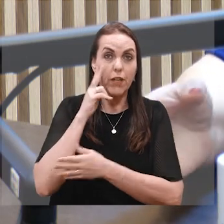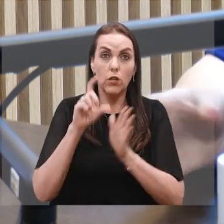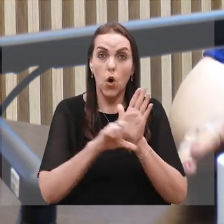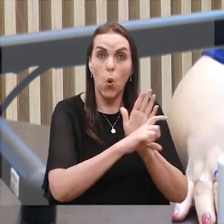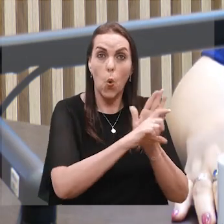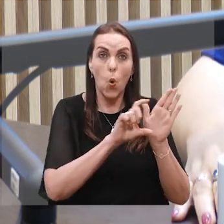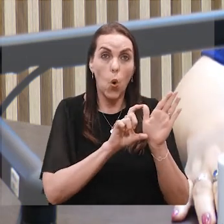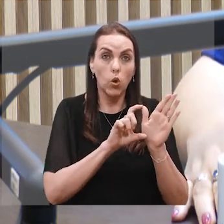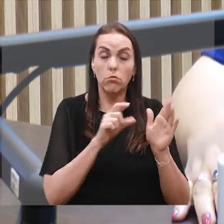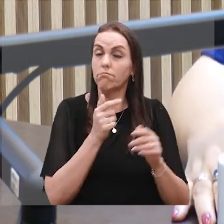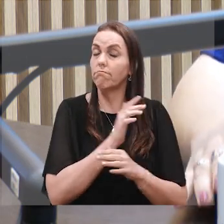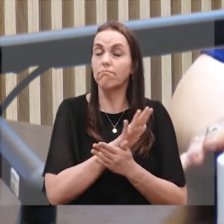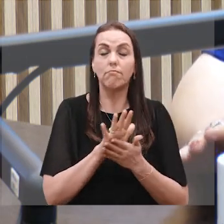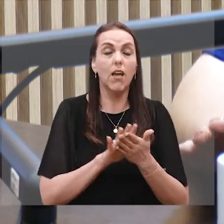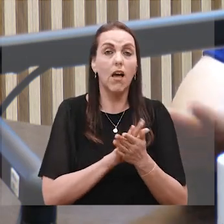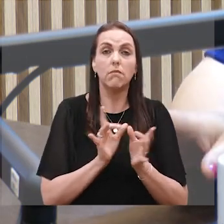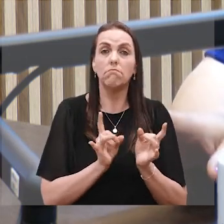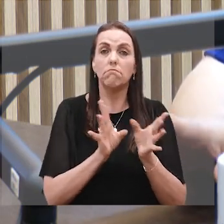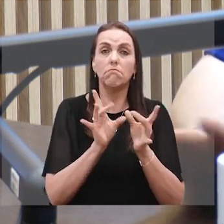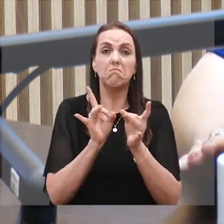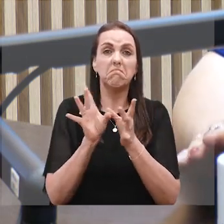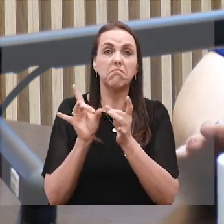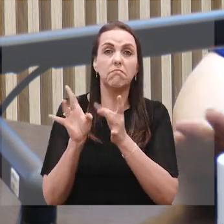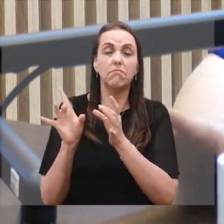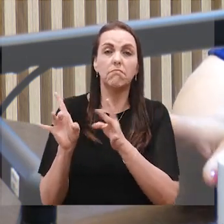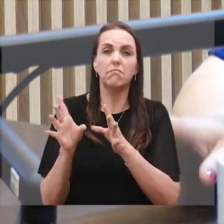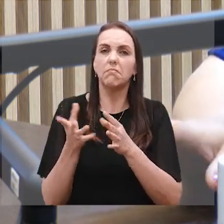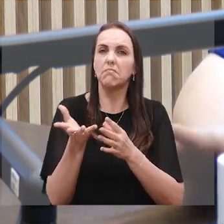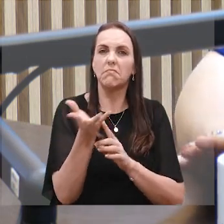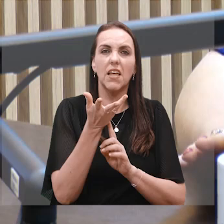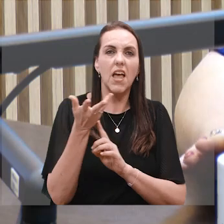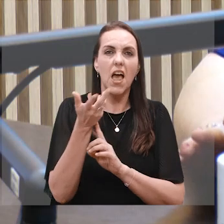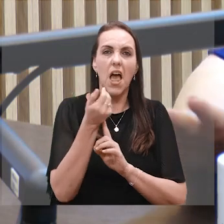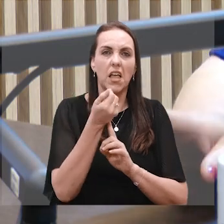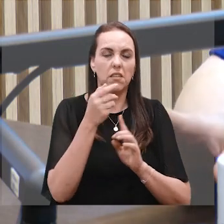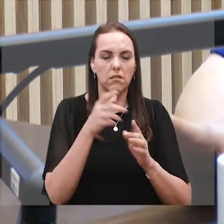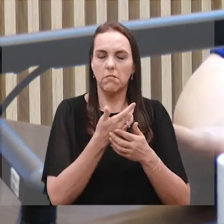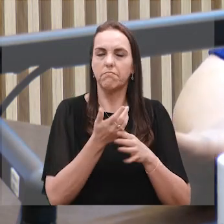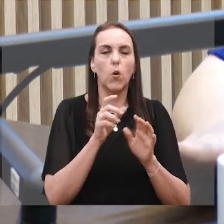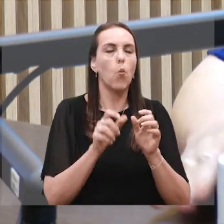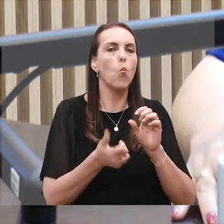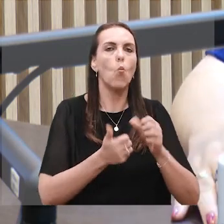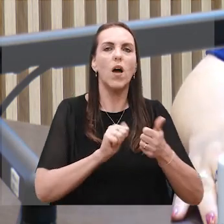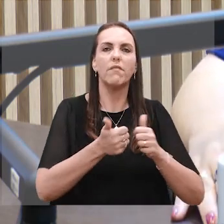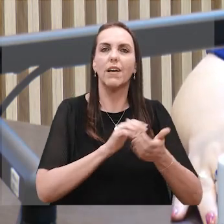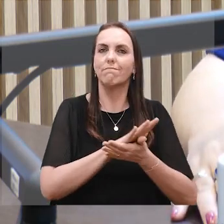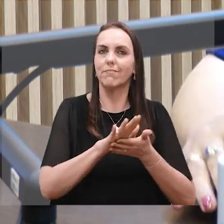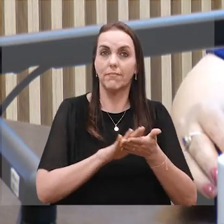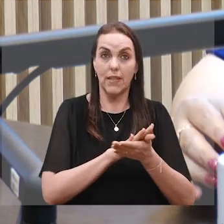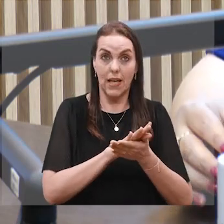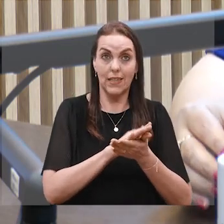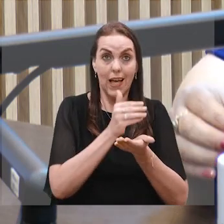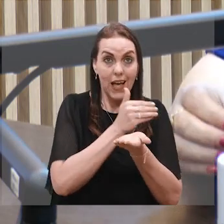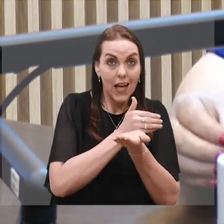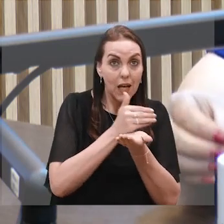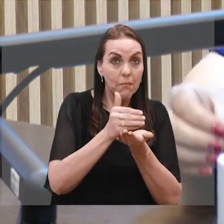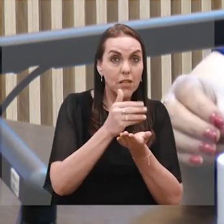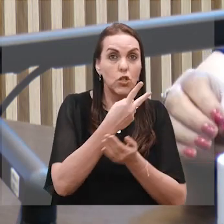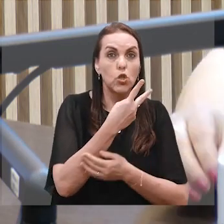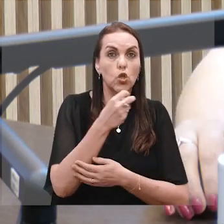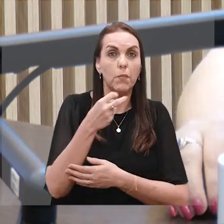não rotulavam seu vinho. Vendiam sem rótulo, artesanal, sem qualificação. A partir